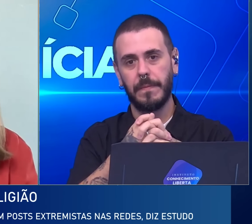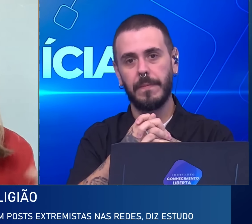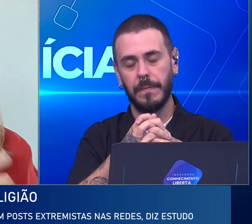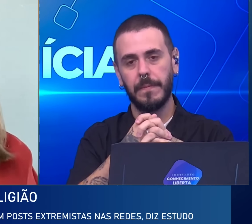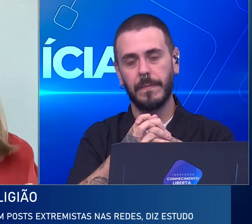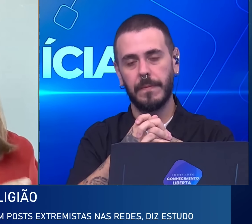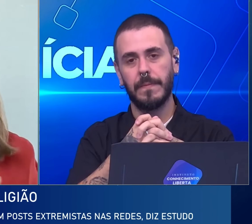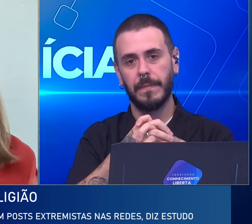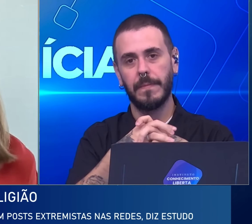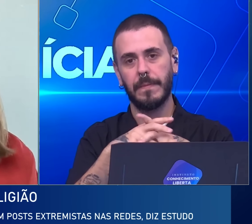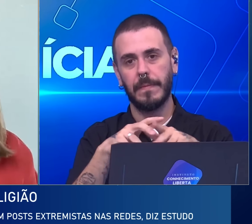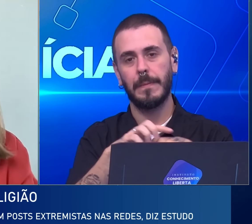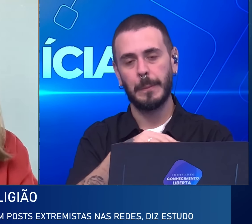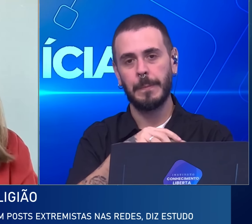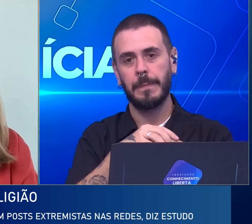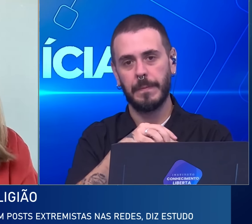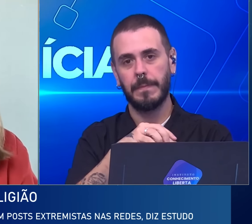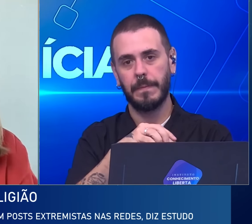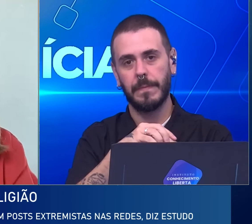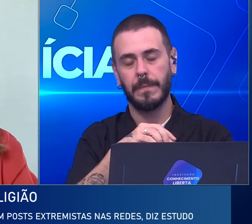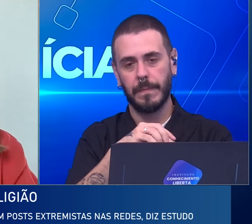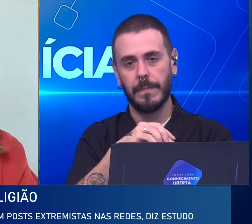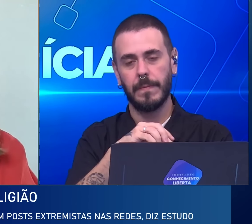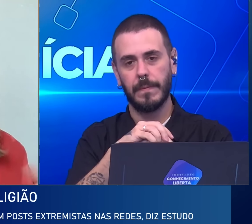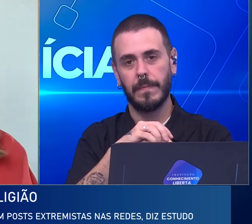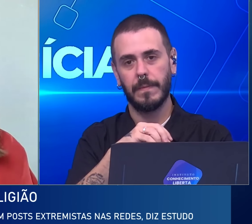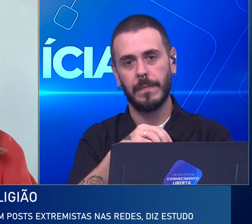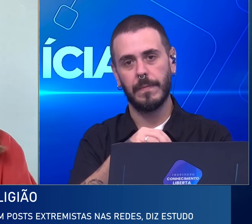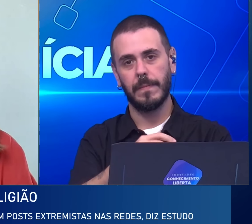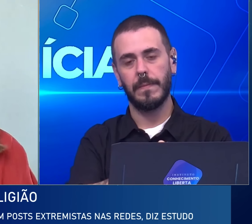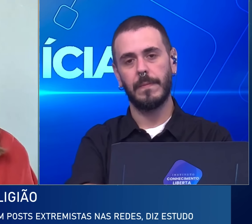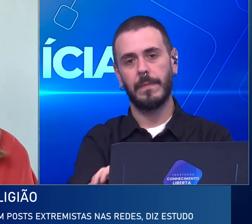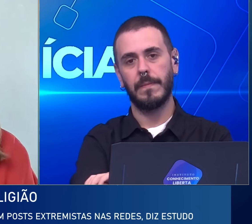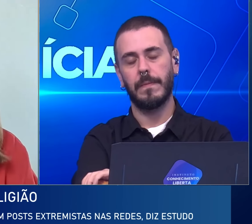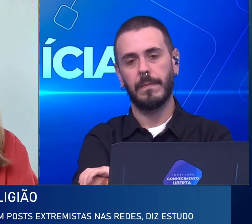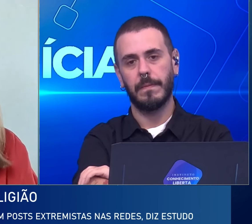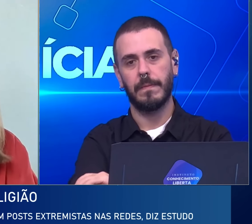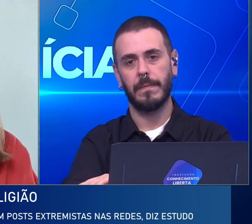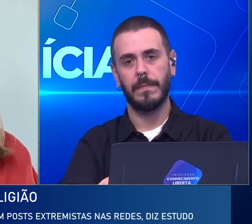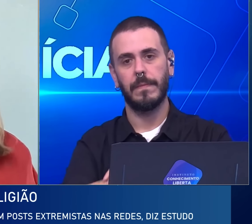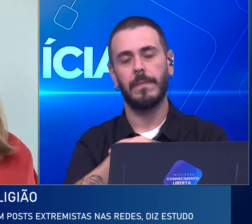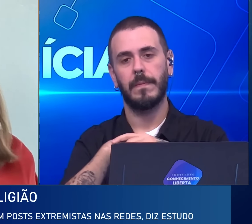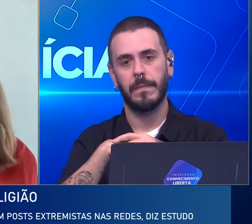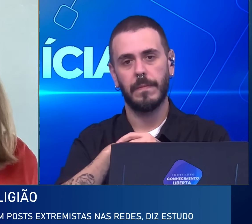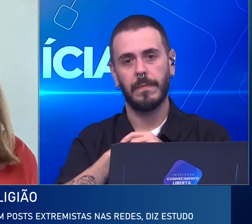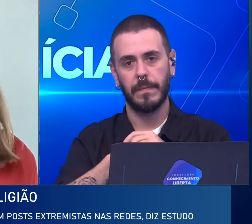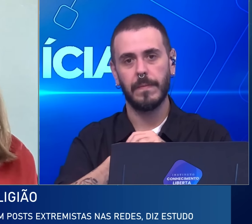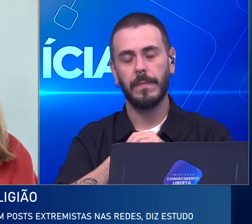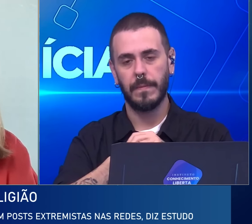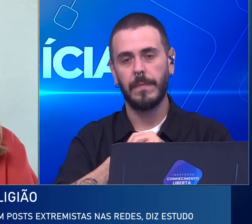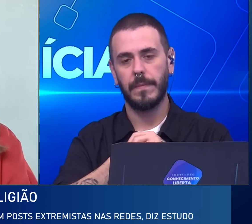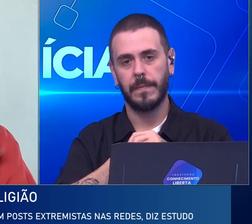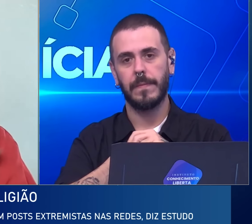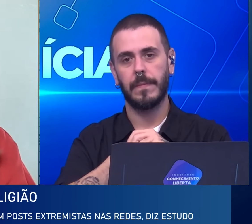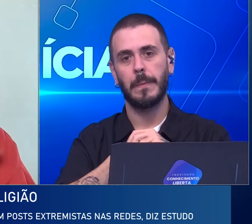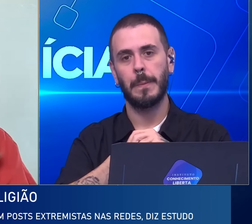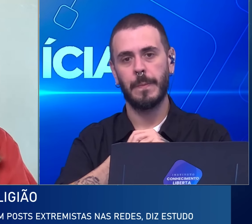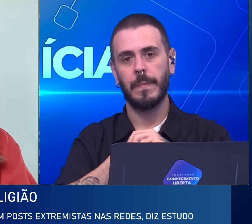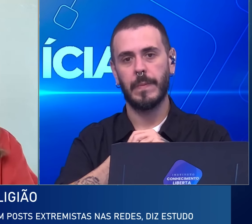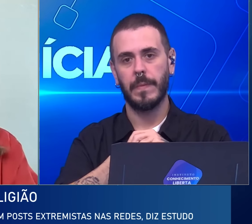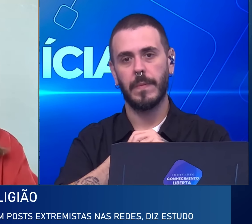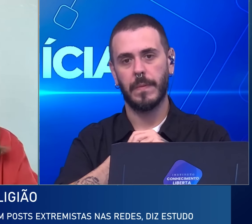esse ponto sim há uma internacional fascista que se apropria que instrumentaliza setores religiosos